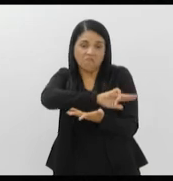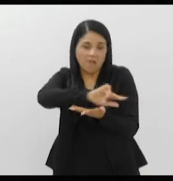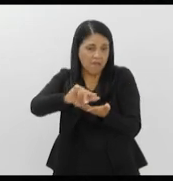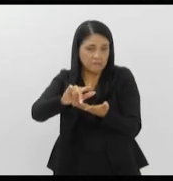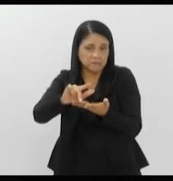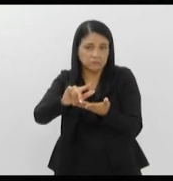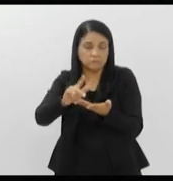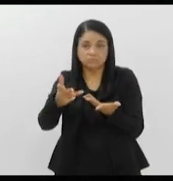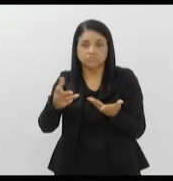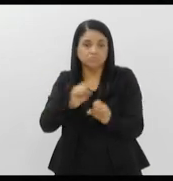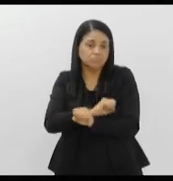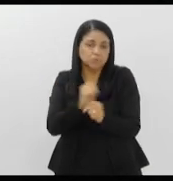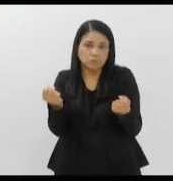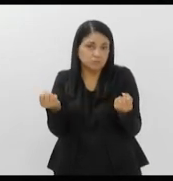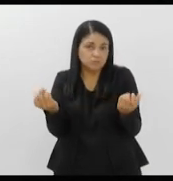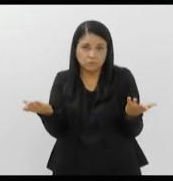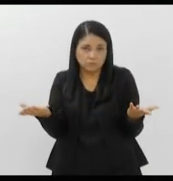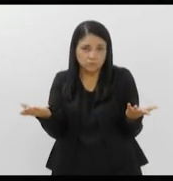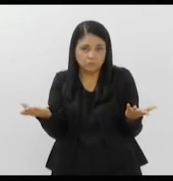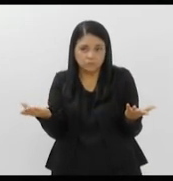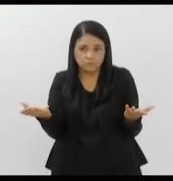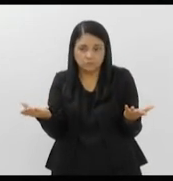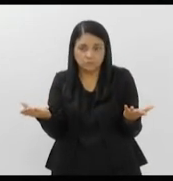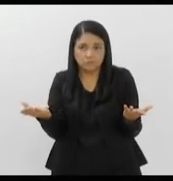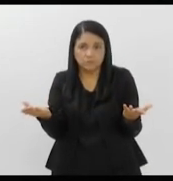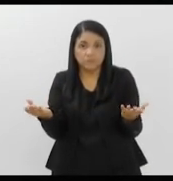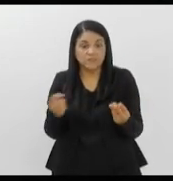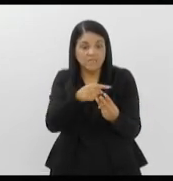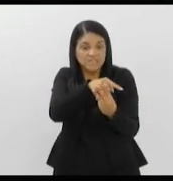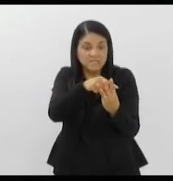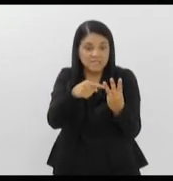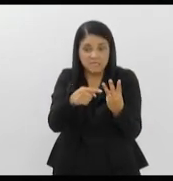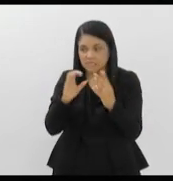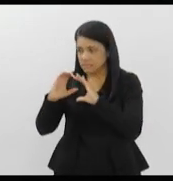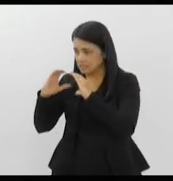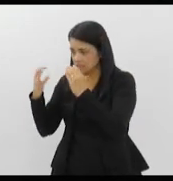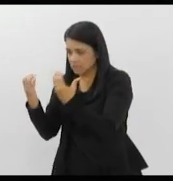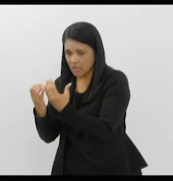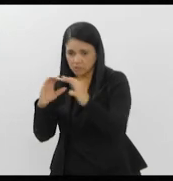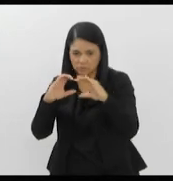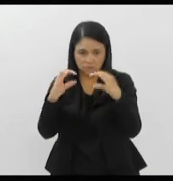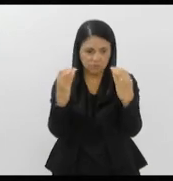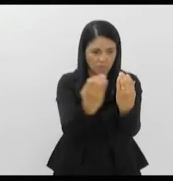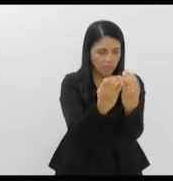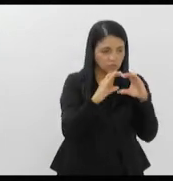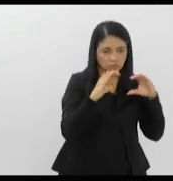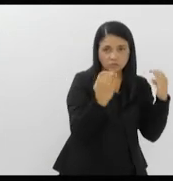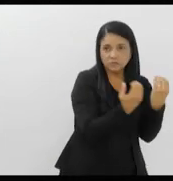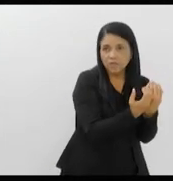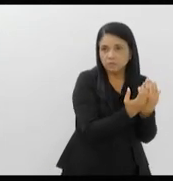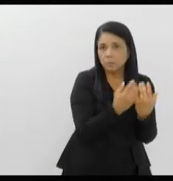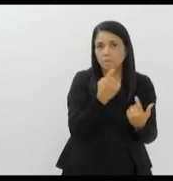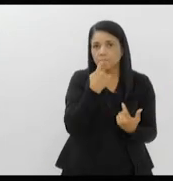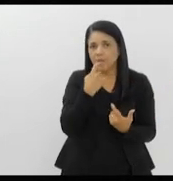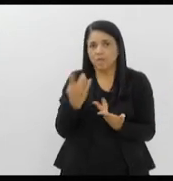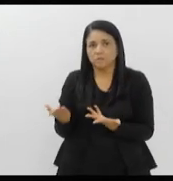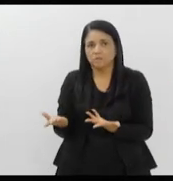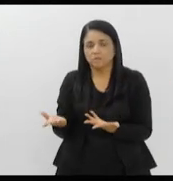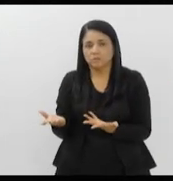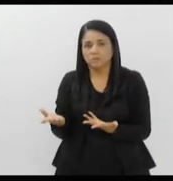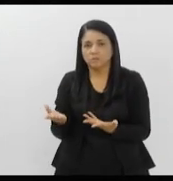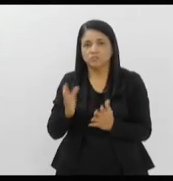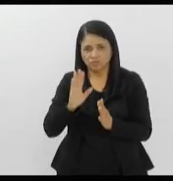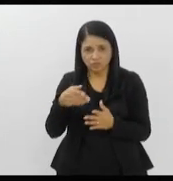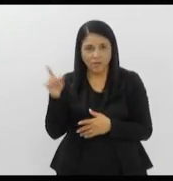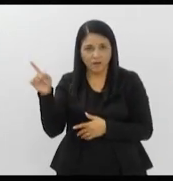é impossível. Ah, mas 3 estádios pertos. O senhor já foi a